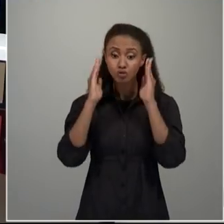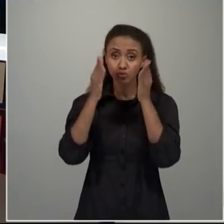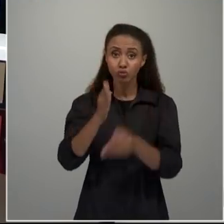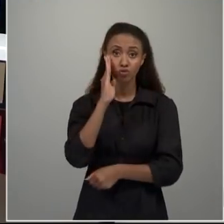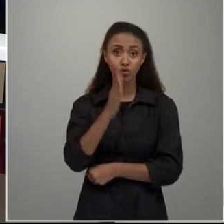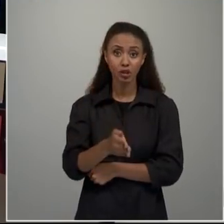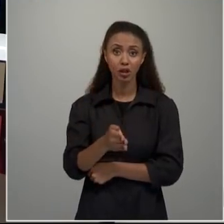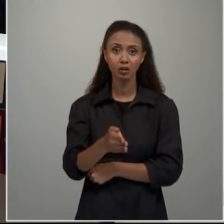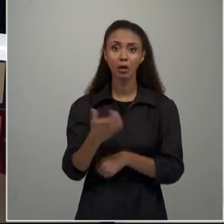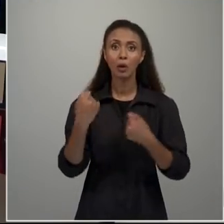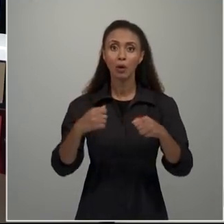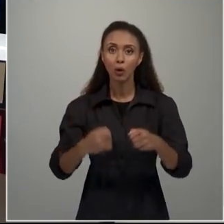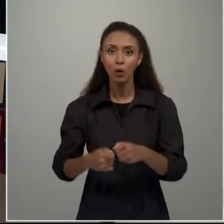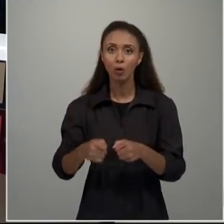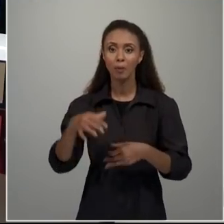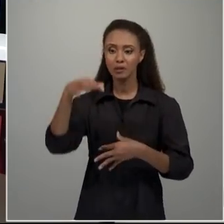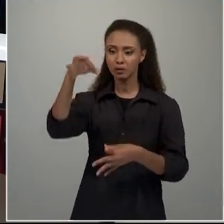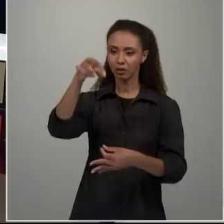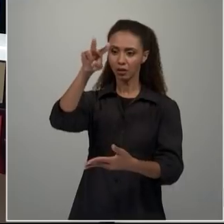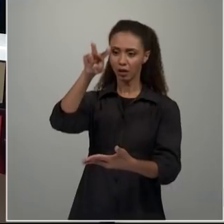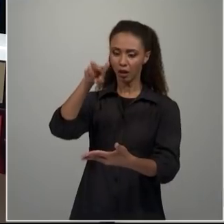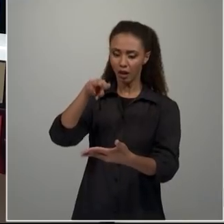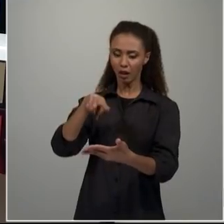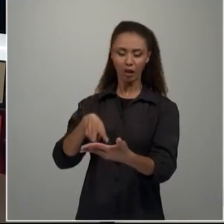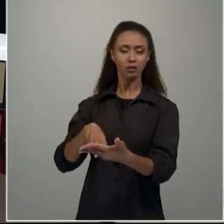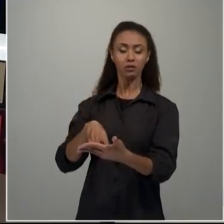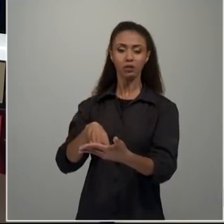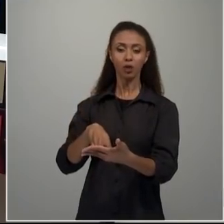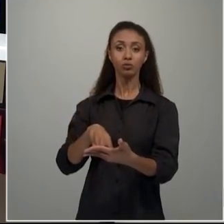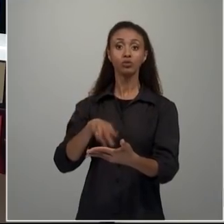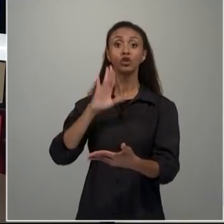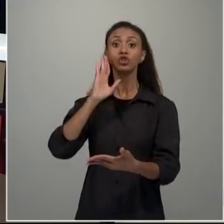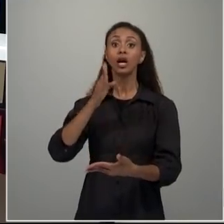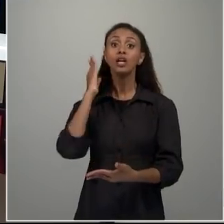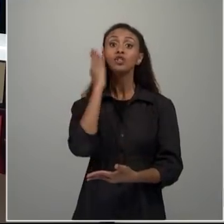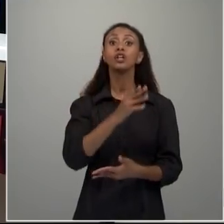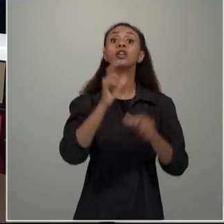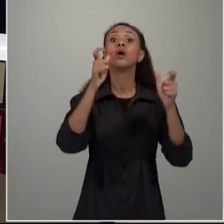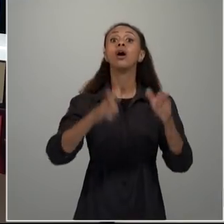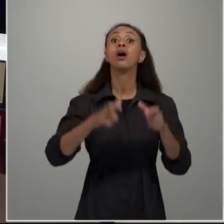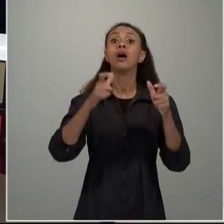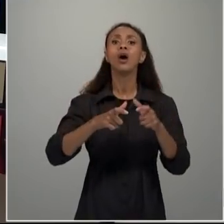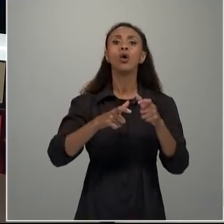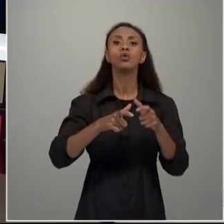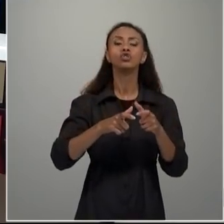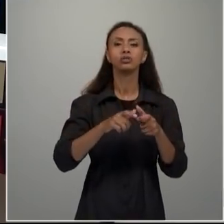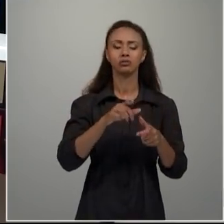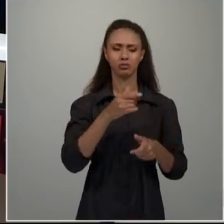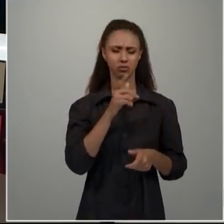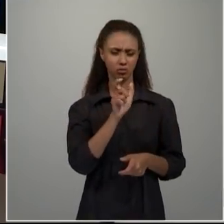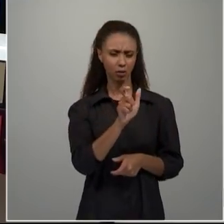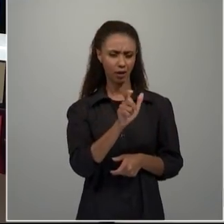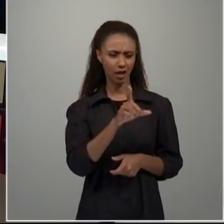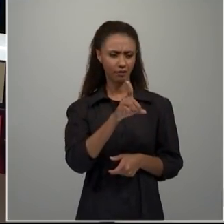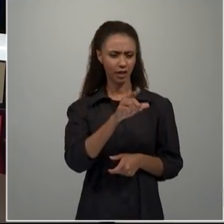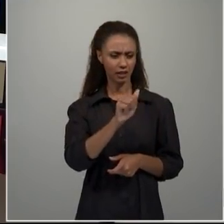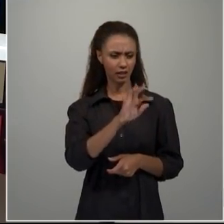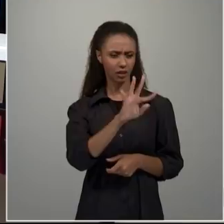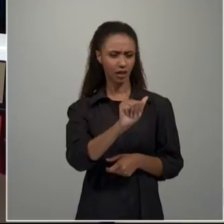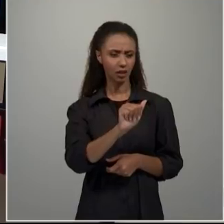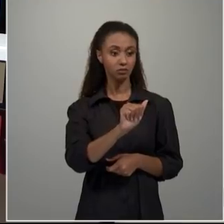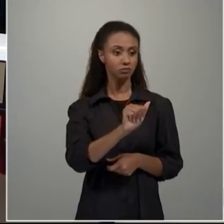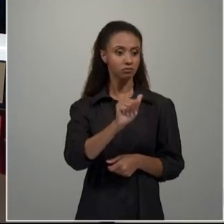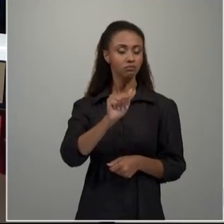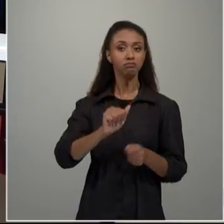pegar a página inteira do evento e não seja a vaga direta em calendário você fala data tá em calendário foi procurar o símbolo do